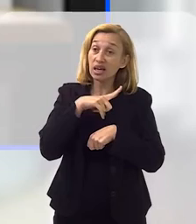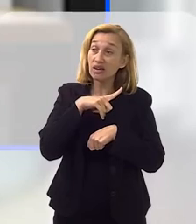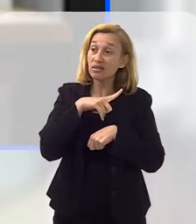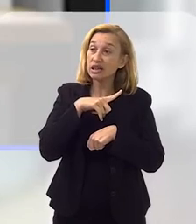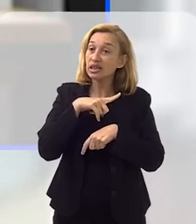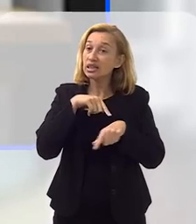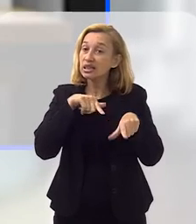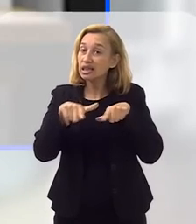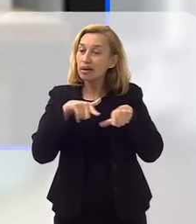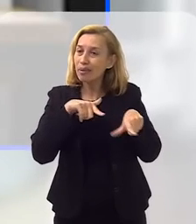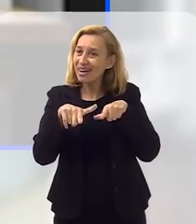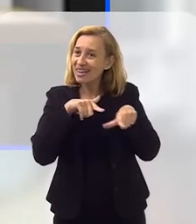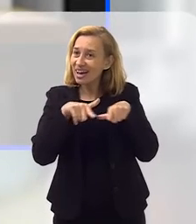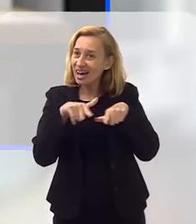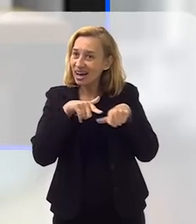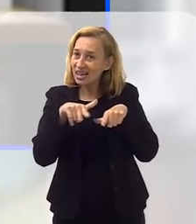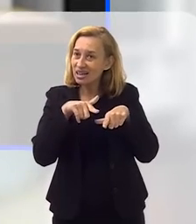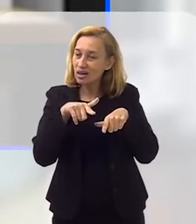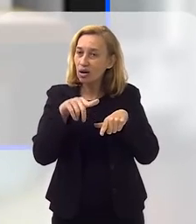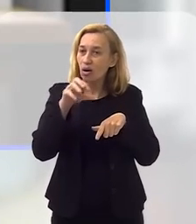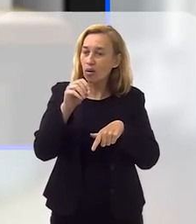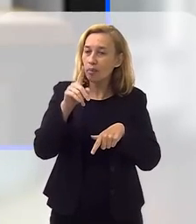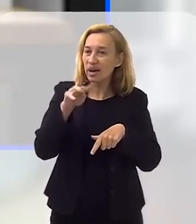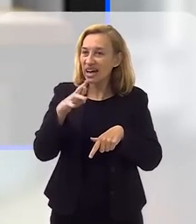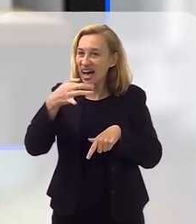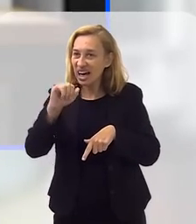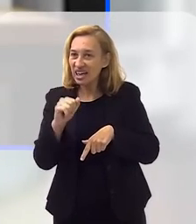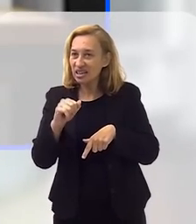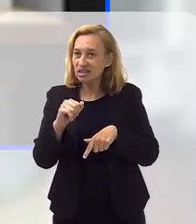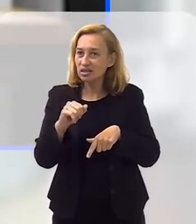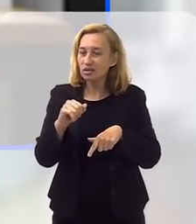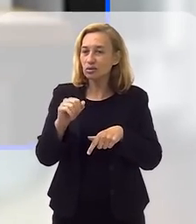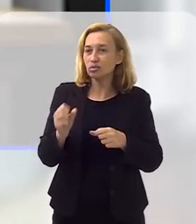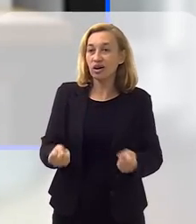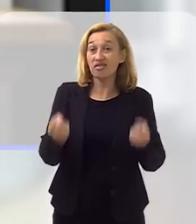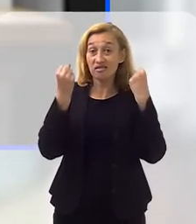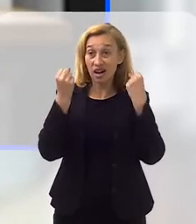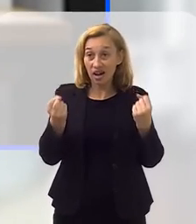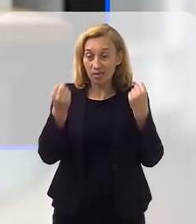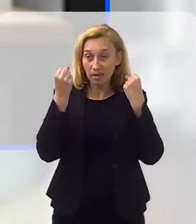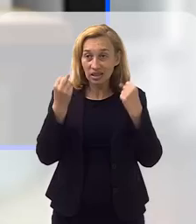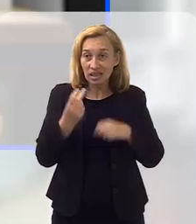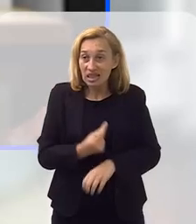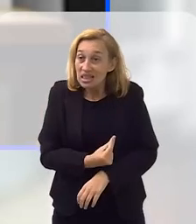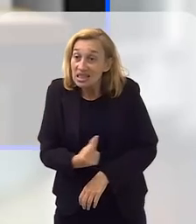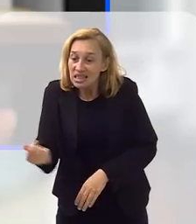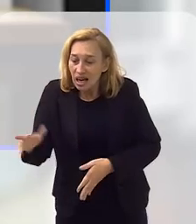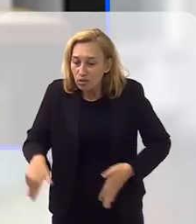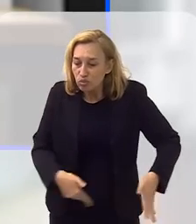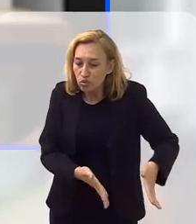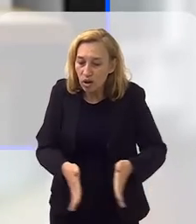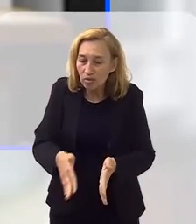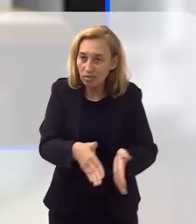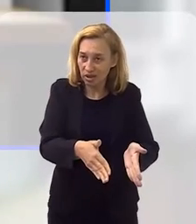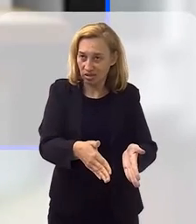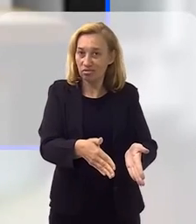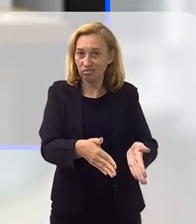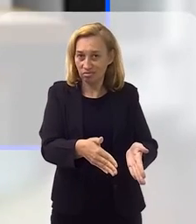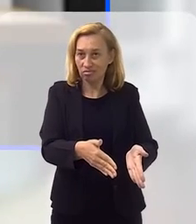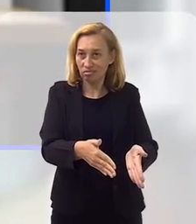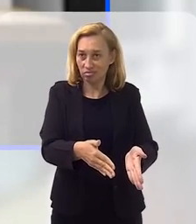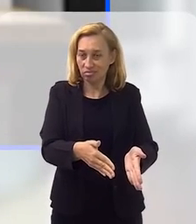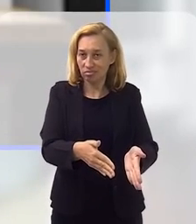risco de trabalhar como operária, né, numa fábrica, e sair um pouco desse caminho que